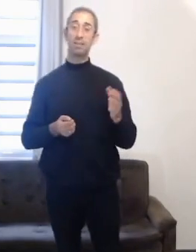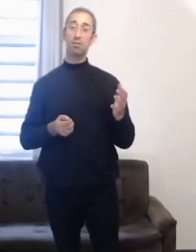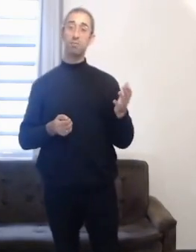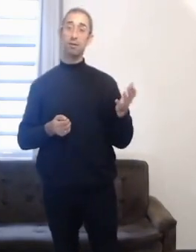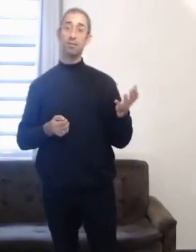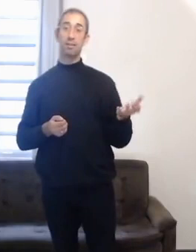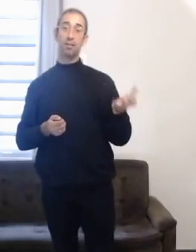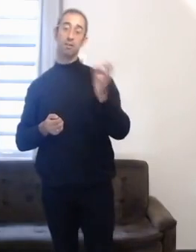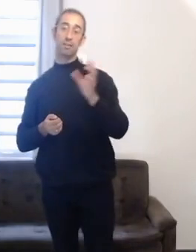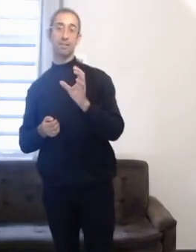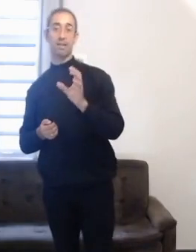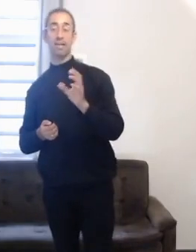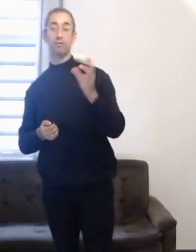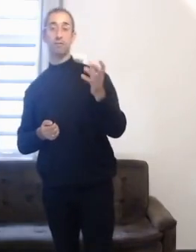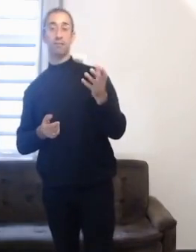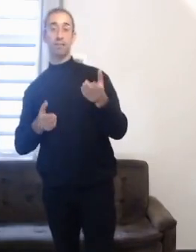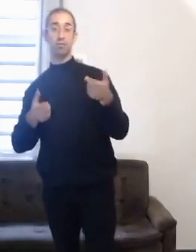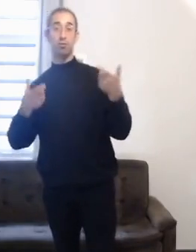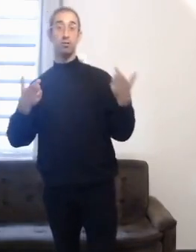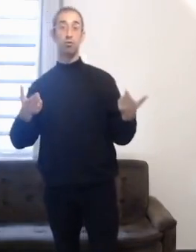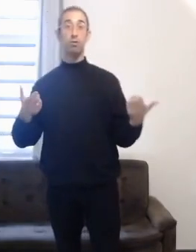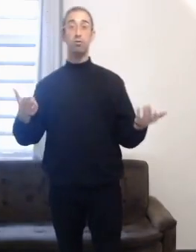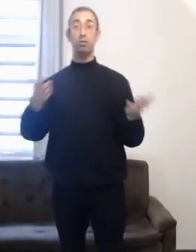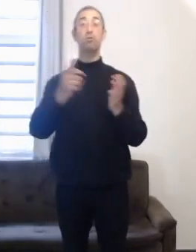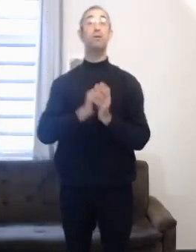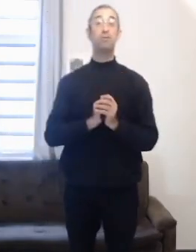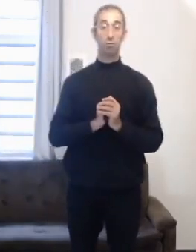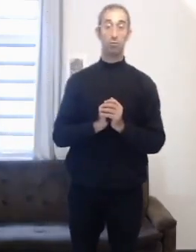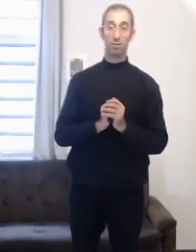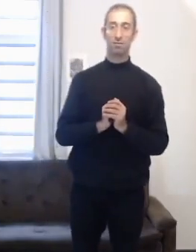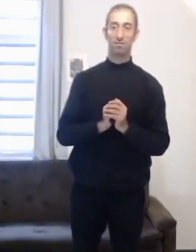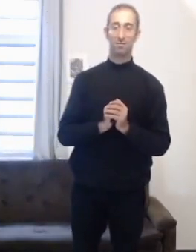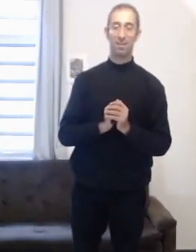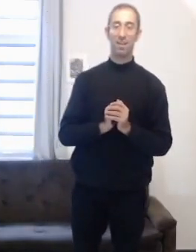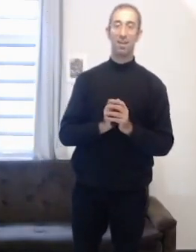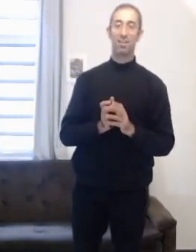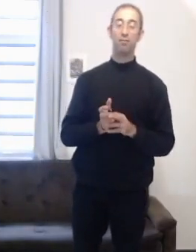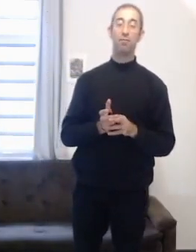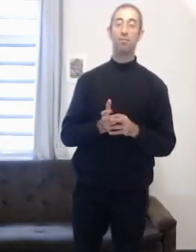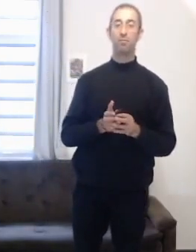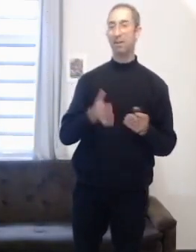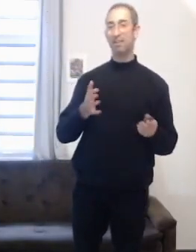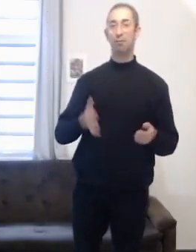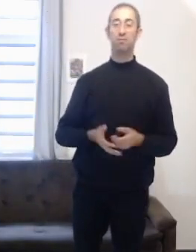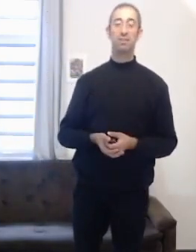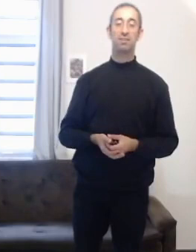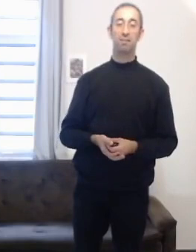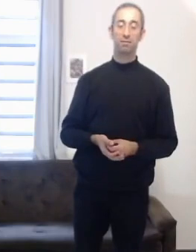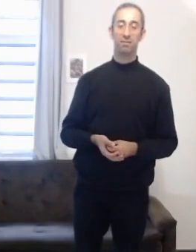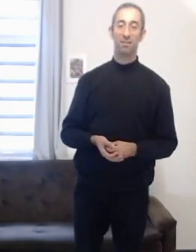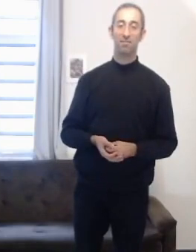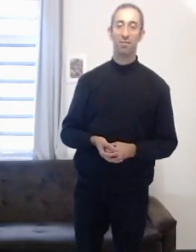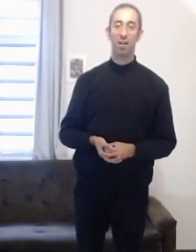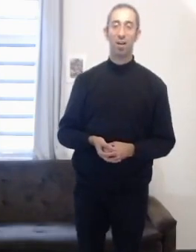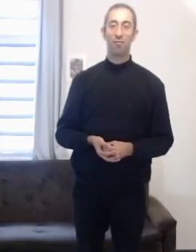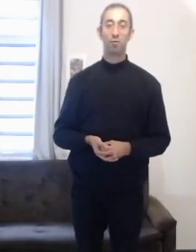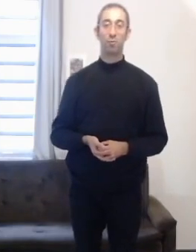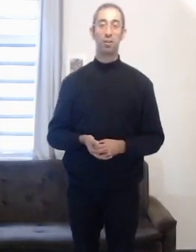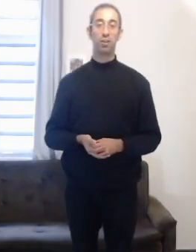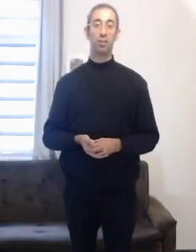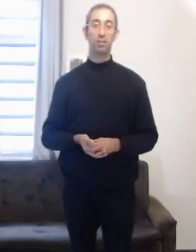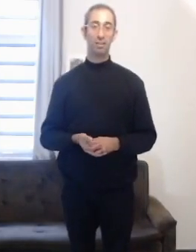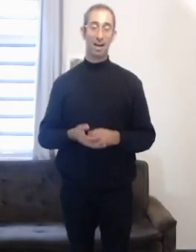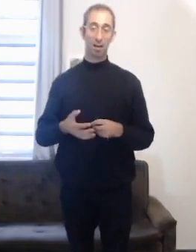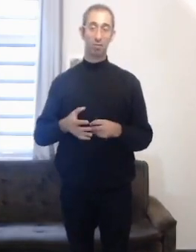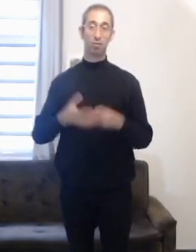E aí as causas podem ser tanto necessárias, suficientes, ou as duas, ou nenhuma das duas. Então vamos pensar alguns exemplos, né? Vamos